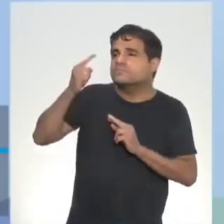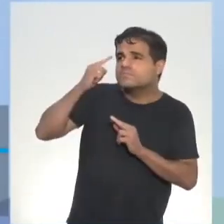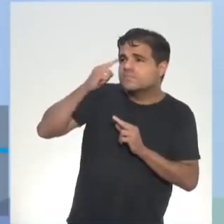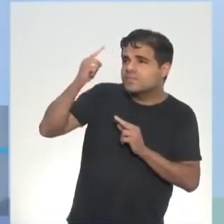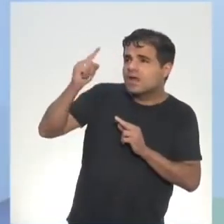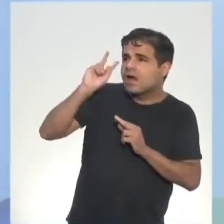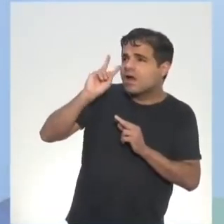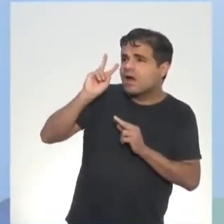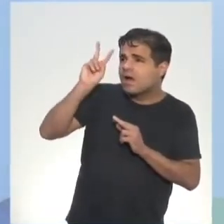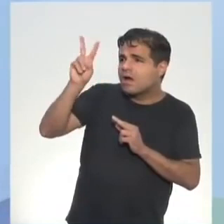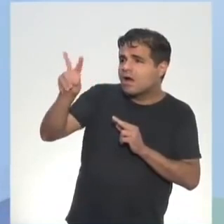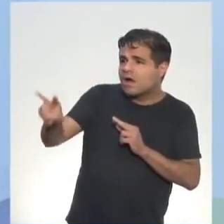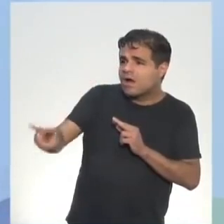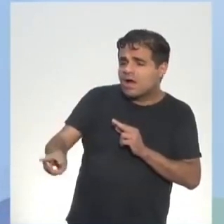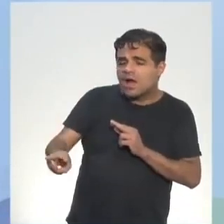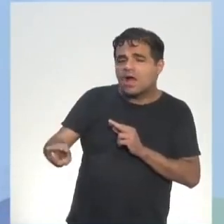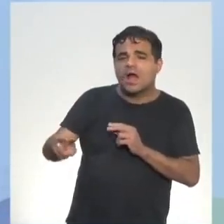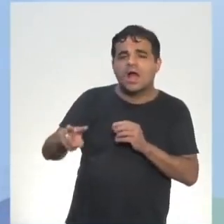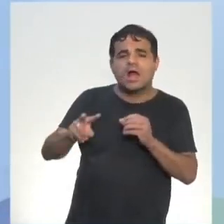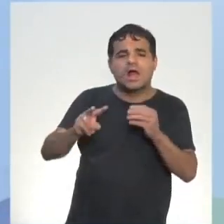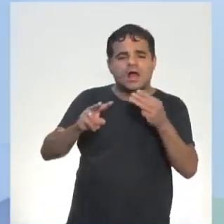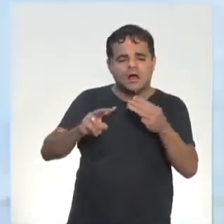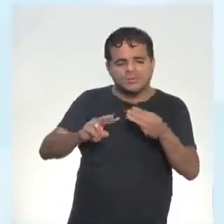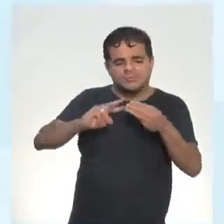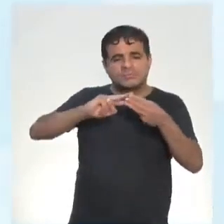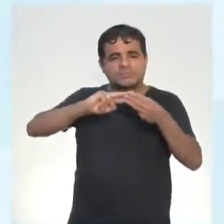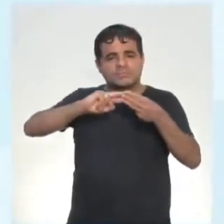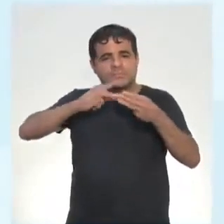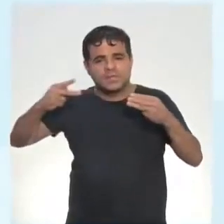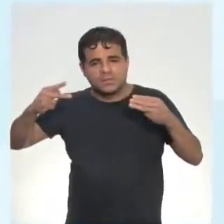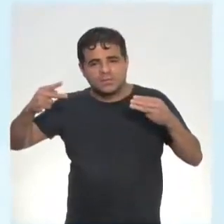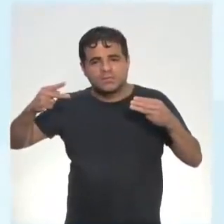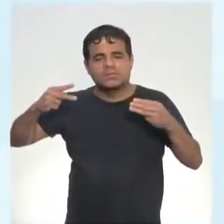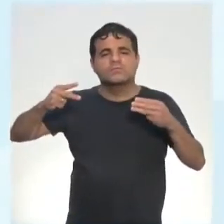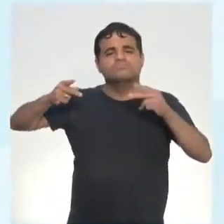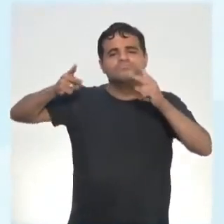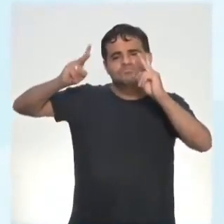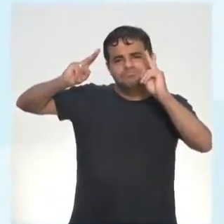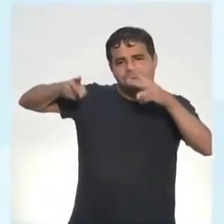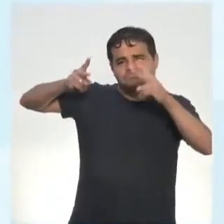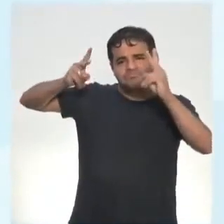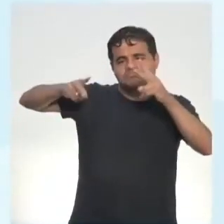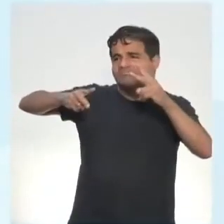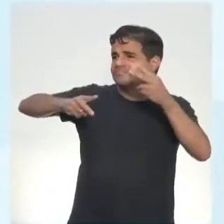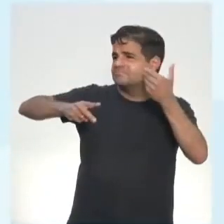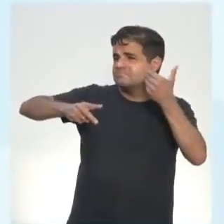olha só, né? Então, aí Mendel, né, ele, na sua obra, né, ele então permaneceu